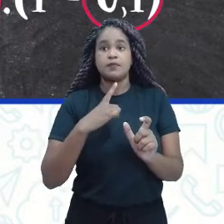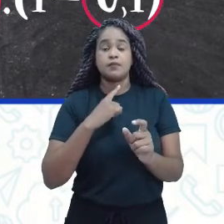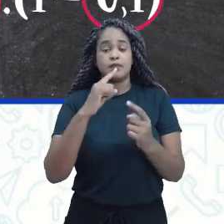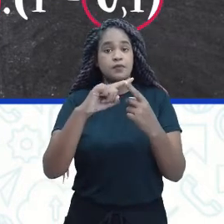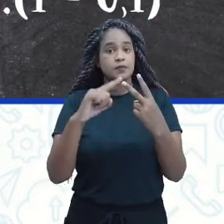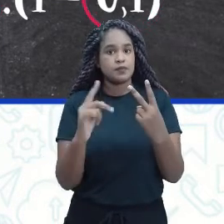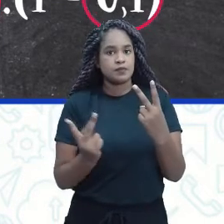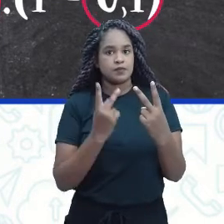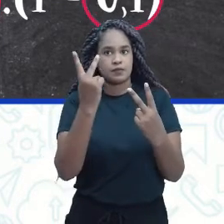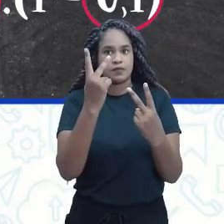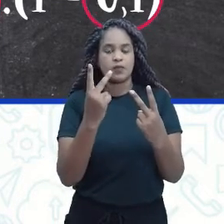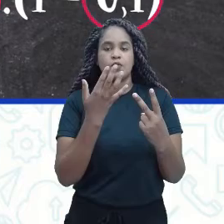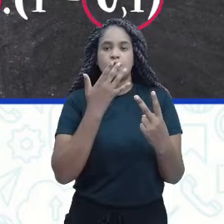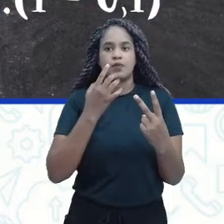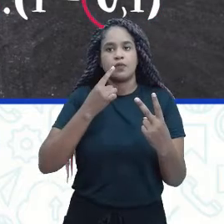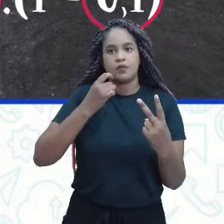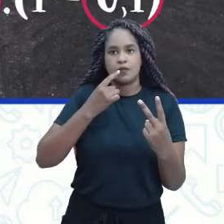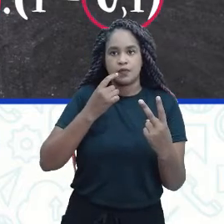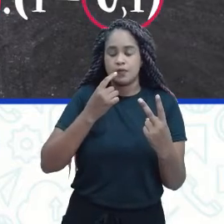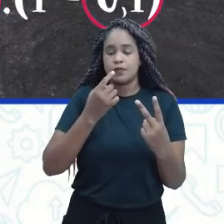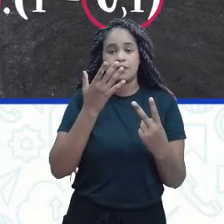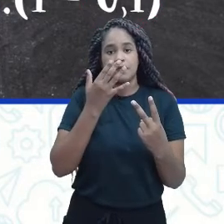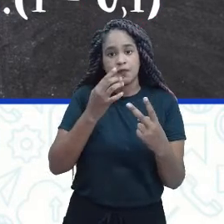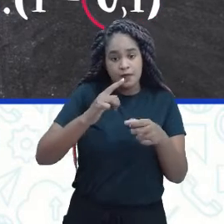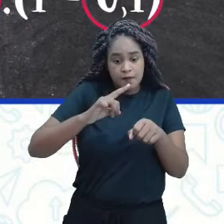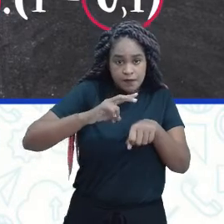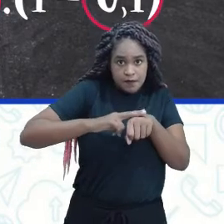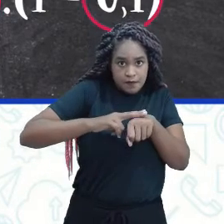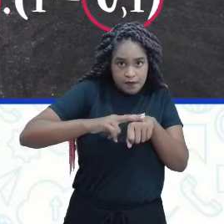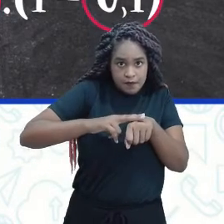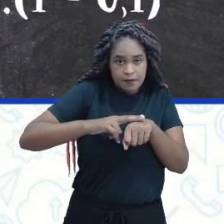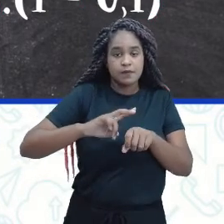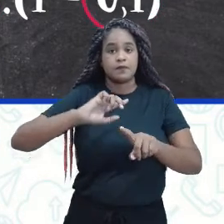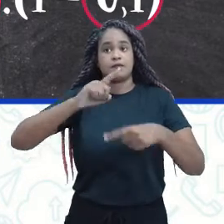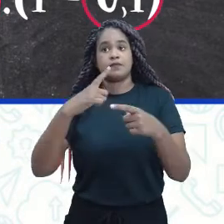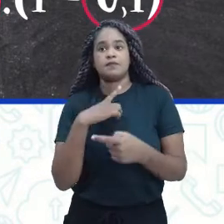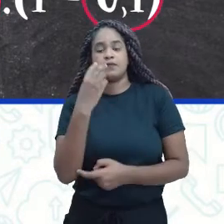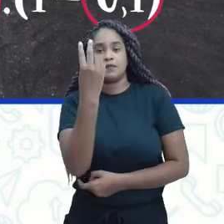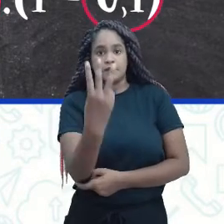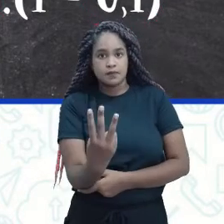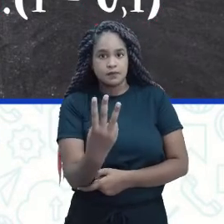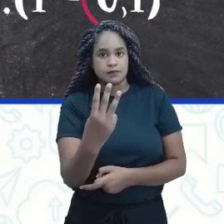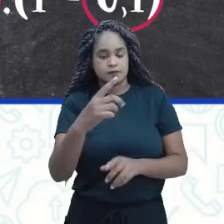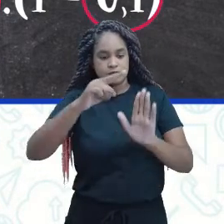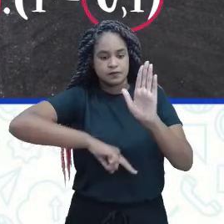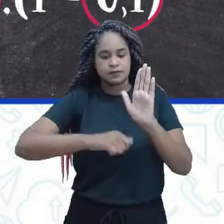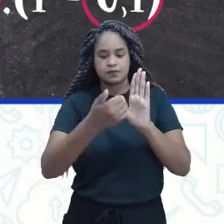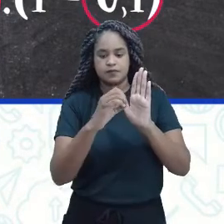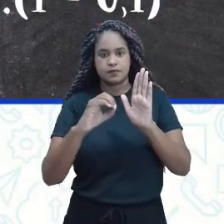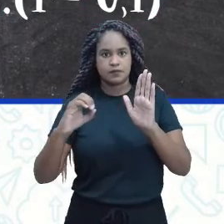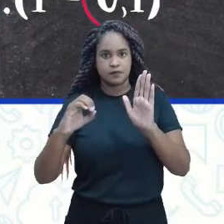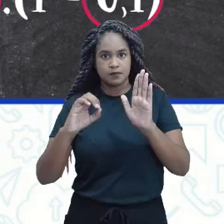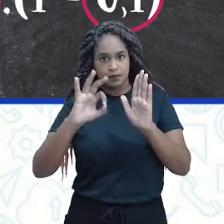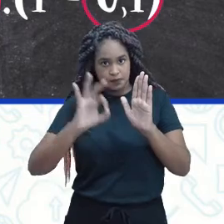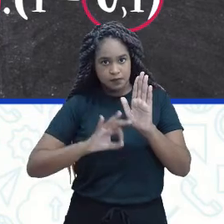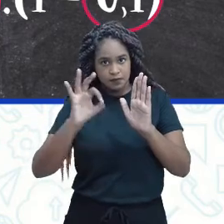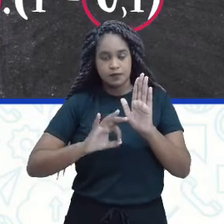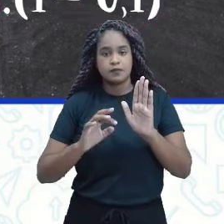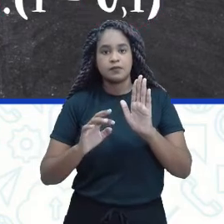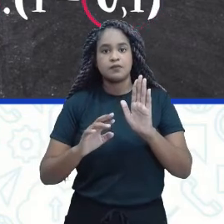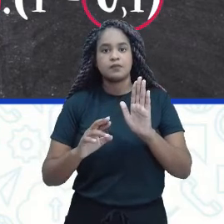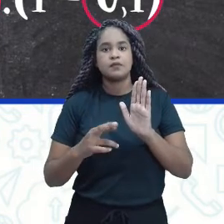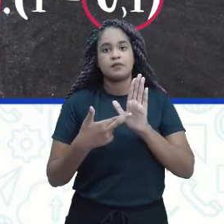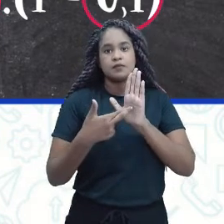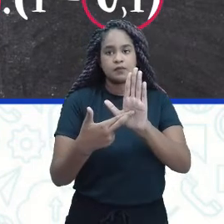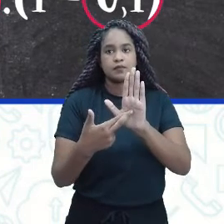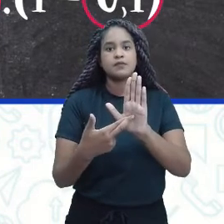esses dois valores somando, né? Depois a gente vai ter 3 descontos de 10%, e aí a gente utilizou a representação